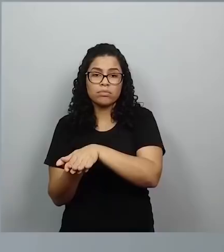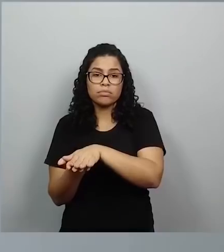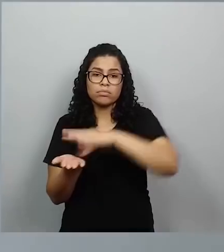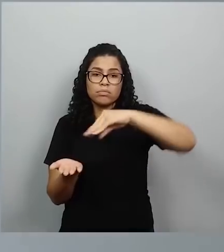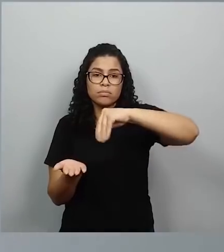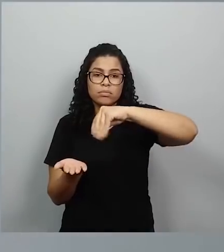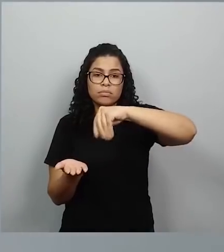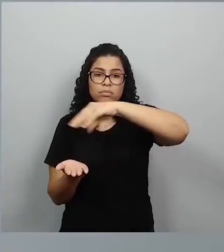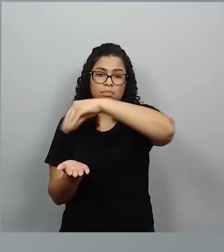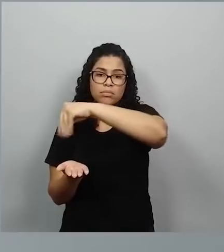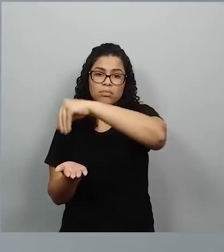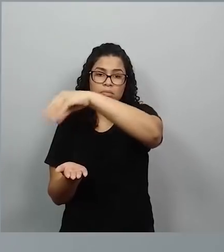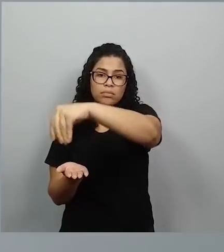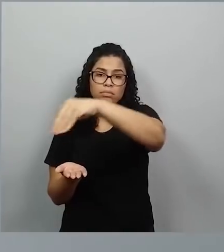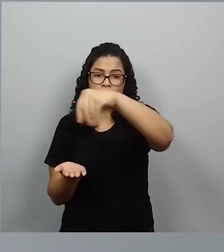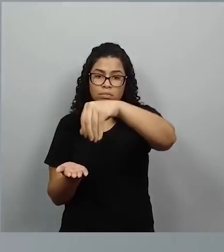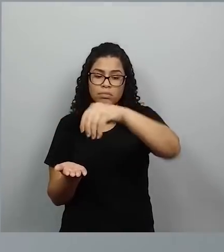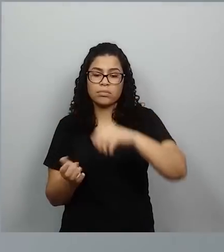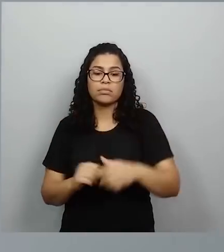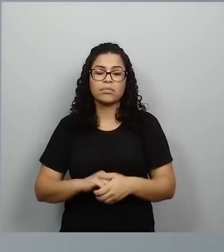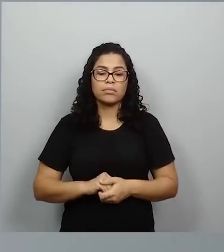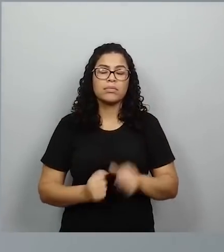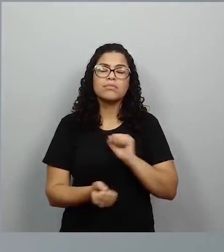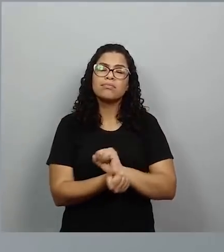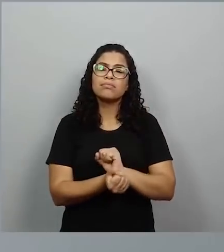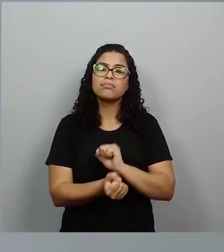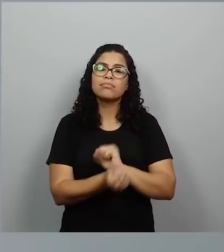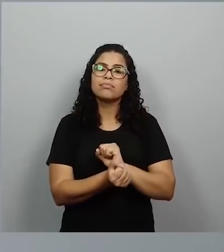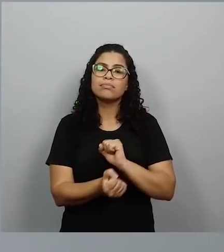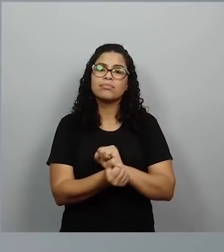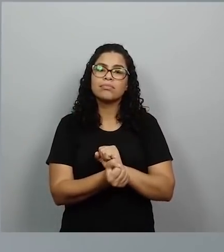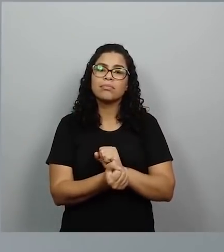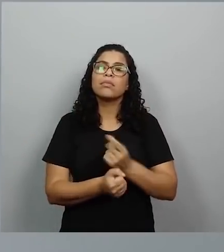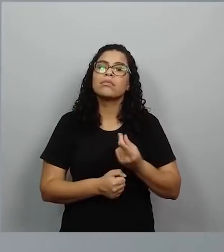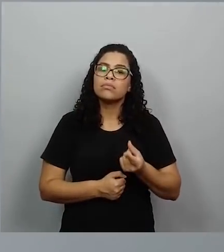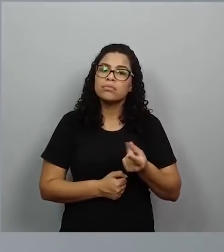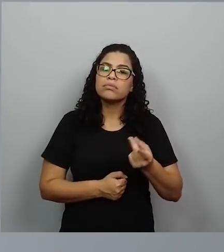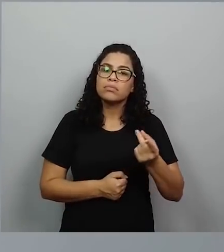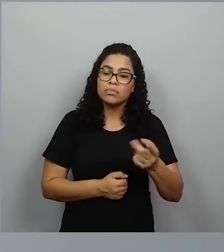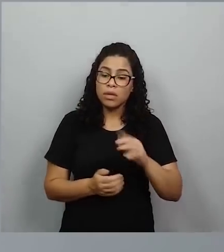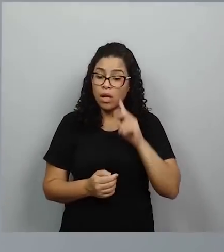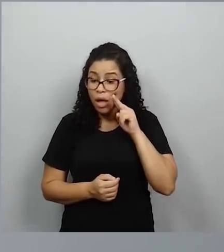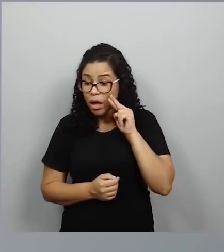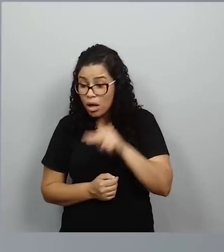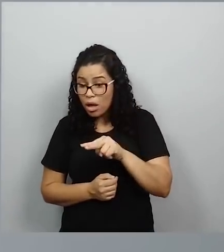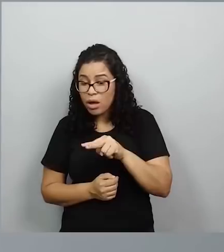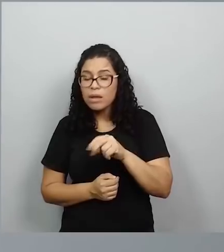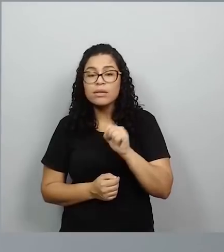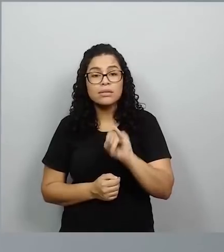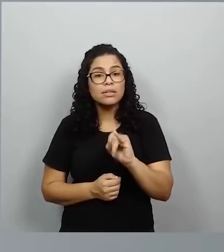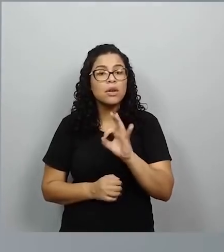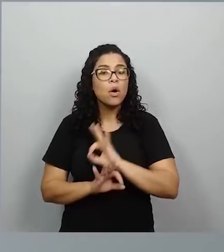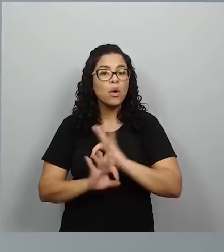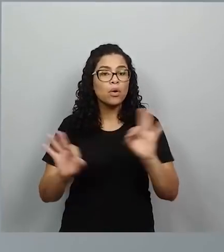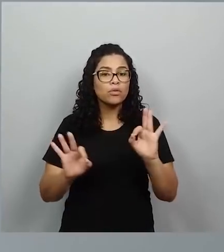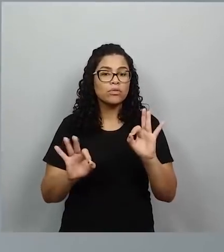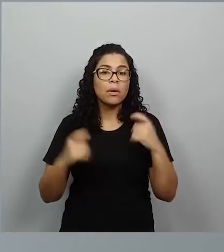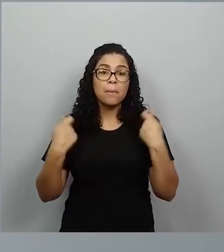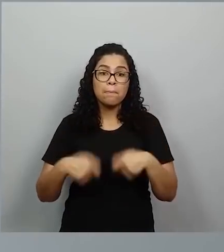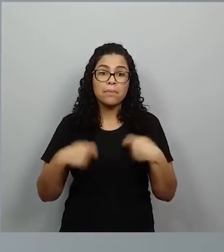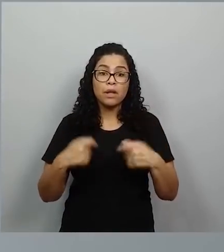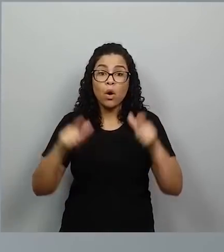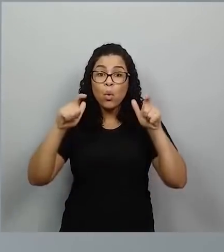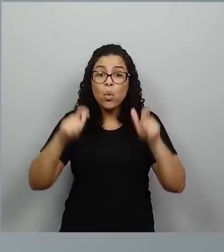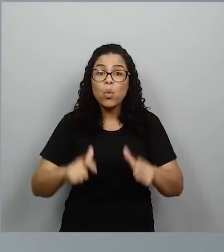papelão. Pronto, agora é só esperar e de tempos em tempos abrir para ver se está tudo direitinho.